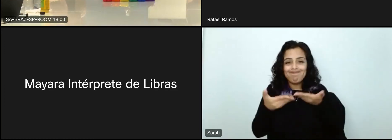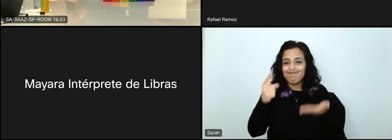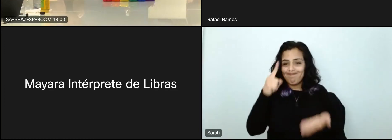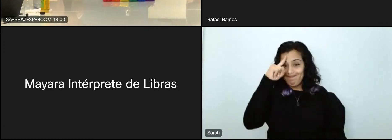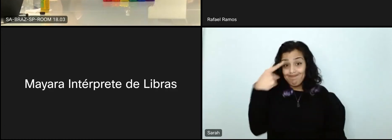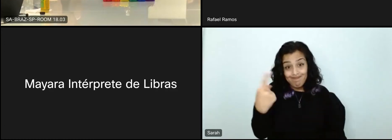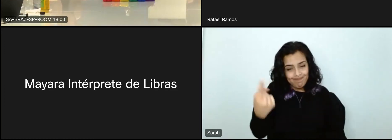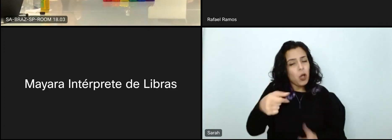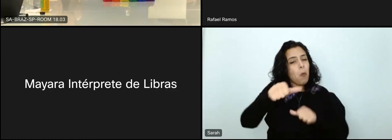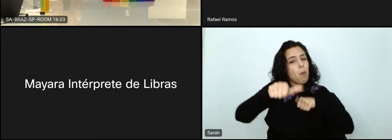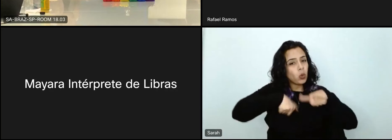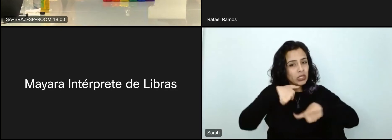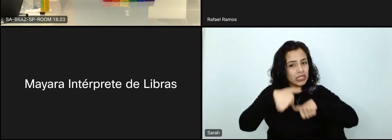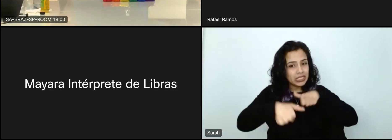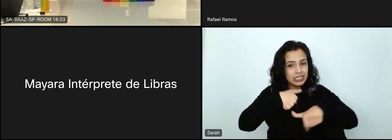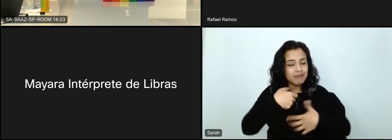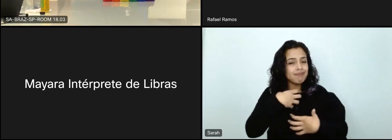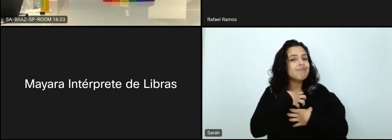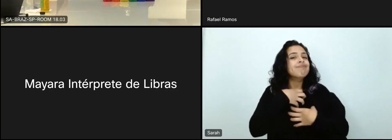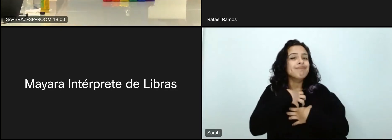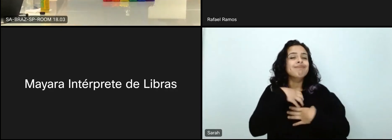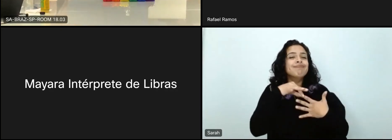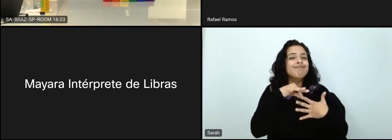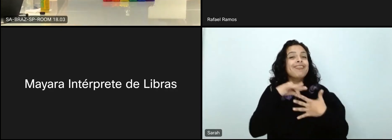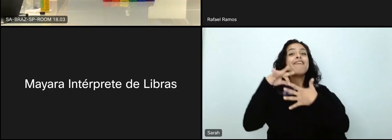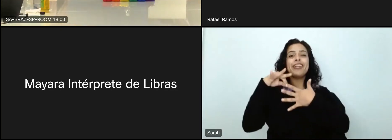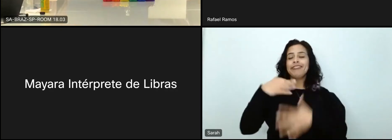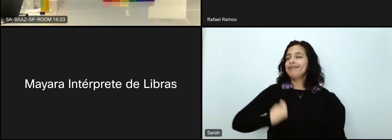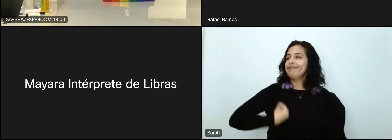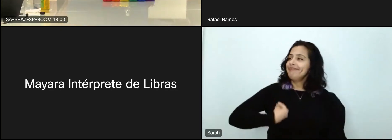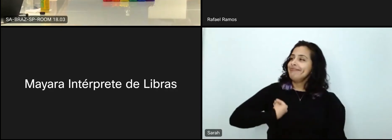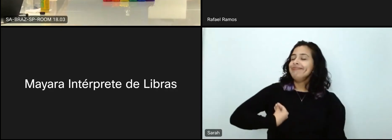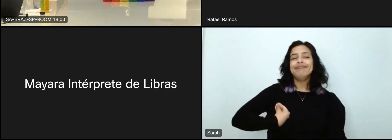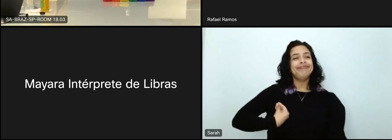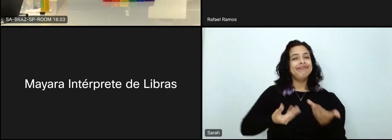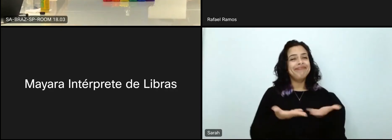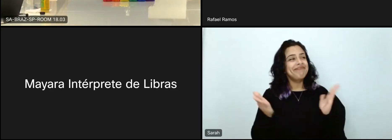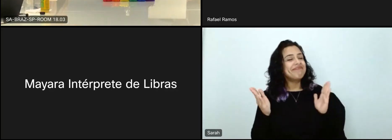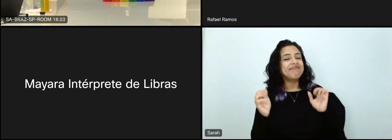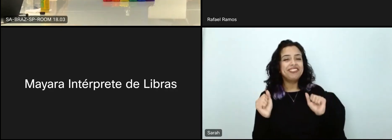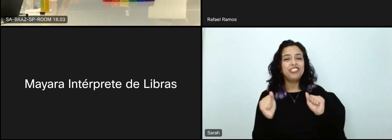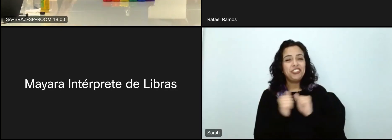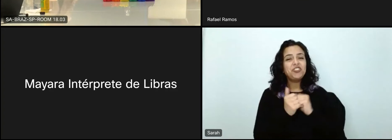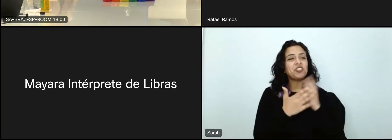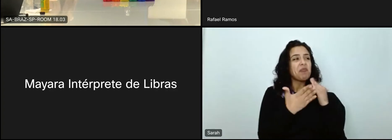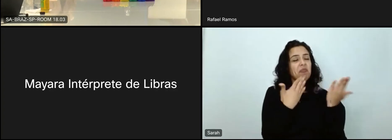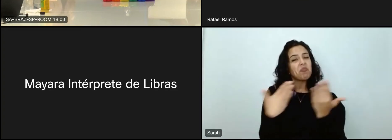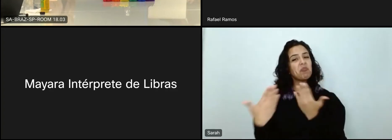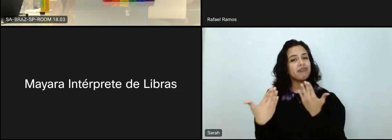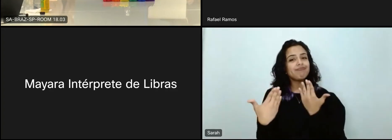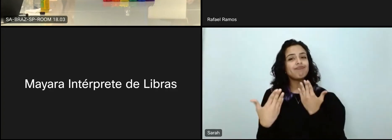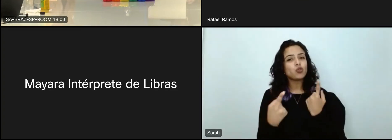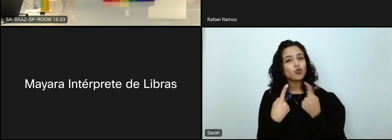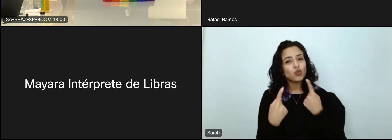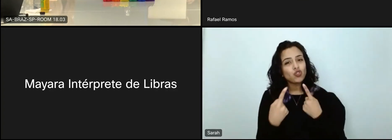né? Eu me sinto muito privilegiado de estar sentado aqui hoje na Aon, nessa cadeira, conversando com vocês para discutir essas